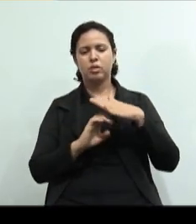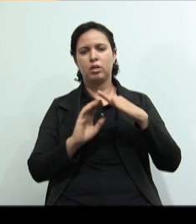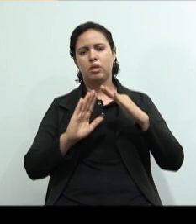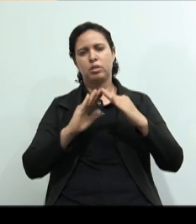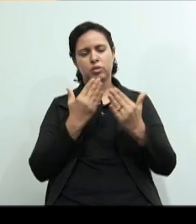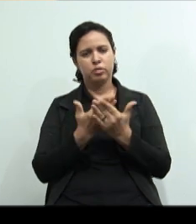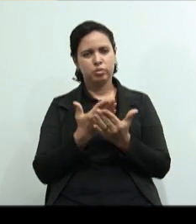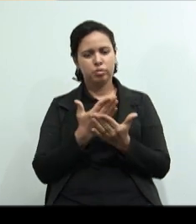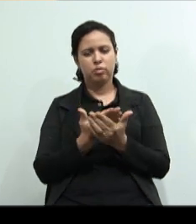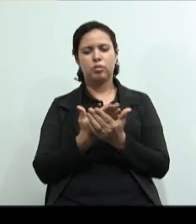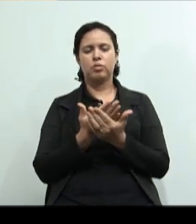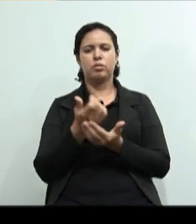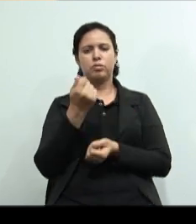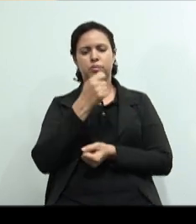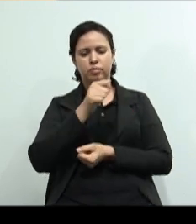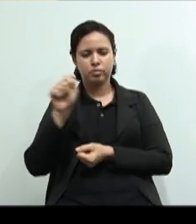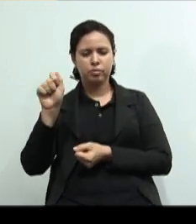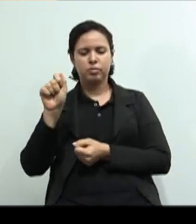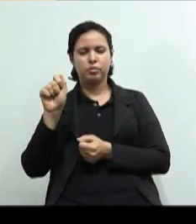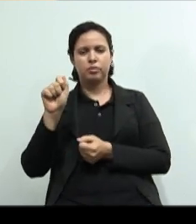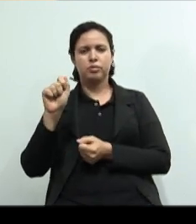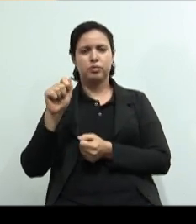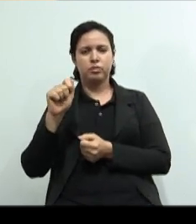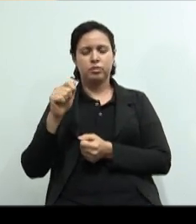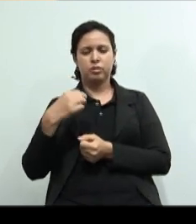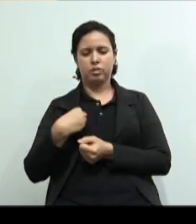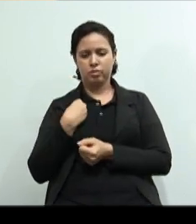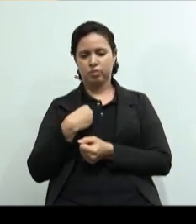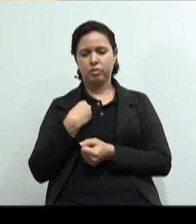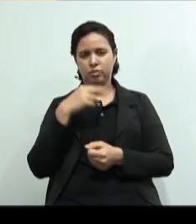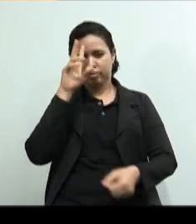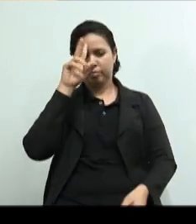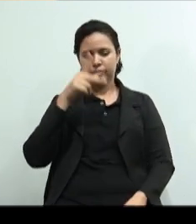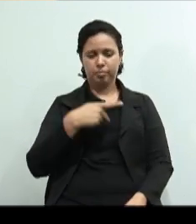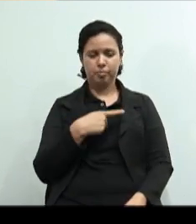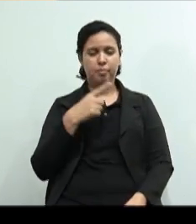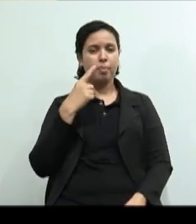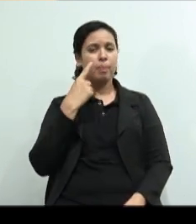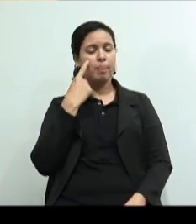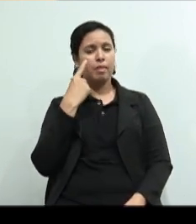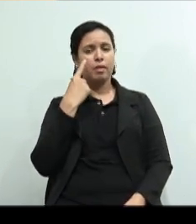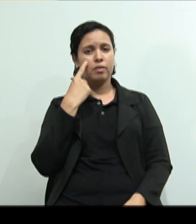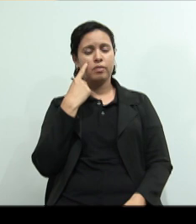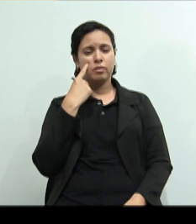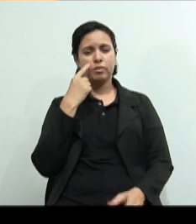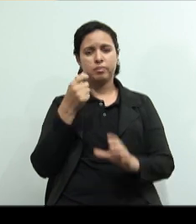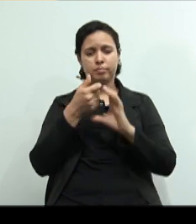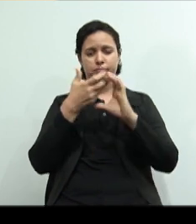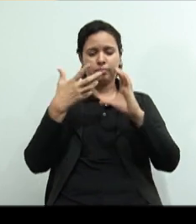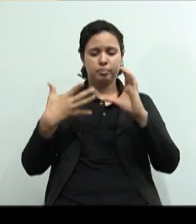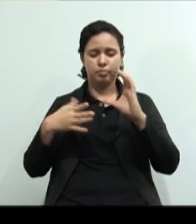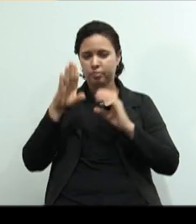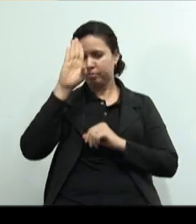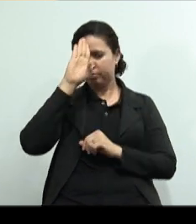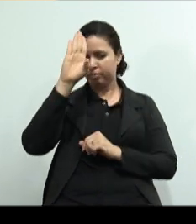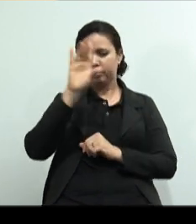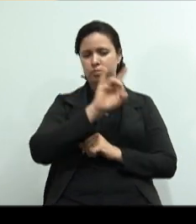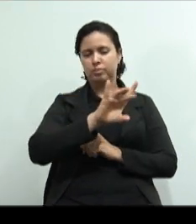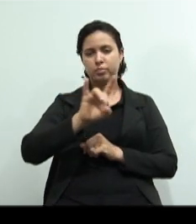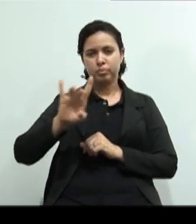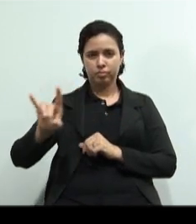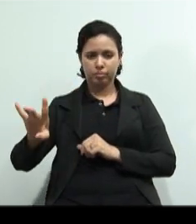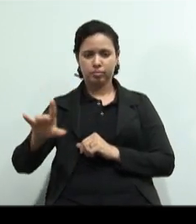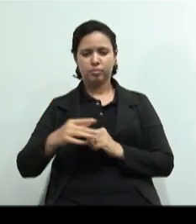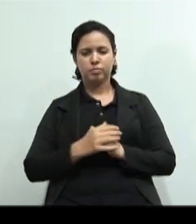escolas, associações e até na vida pessoal de cada um. Vamos ver as principais características de cada um dos